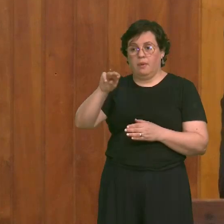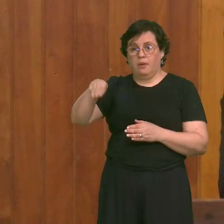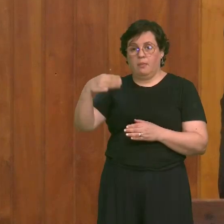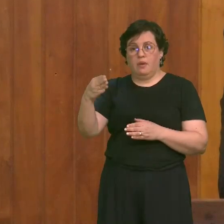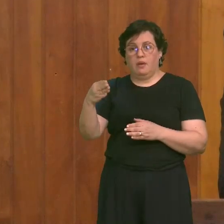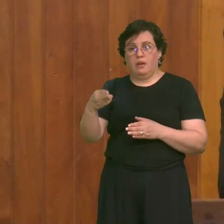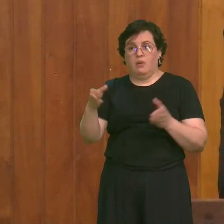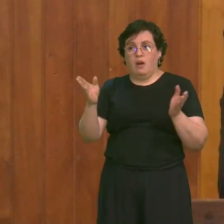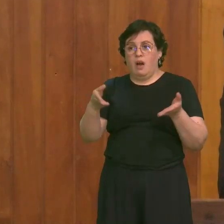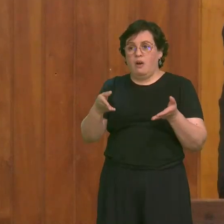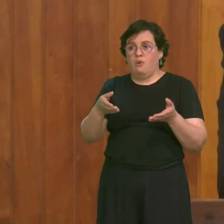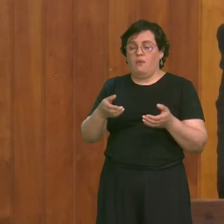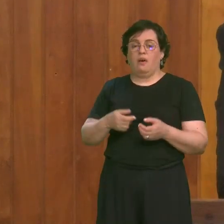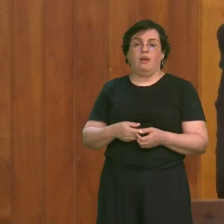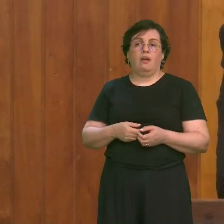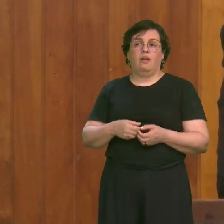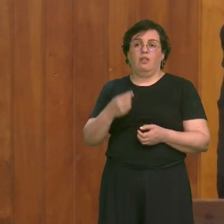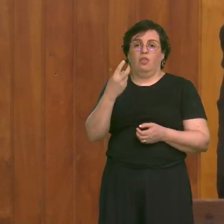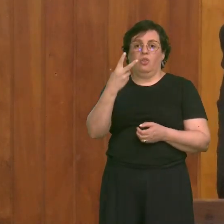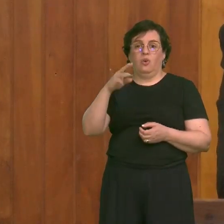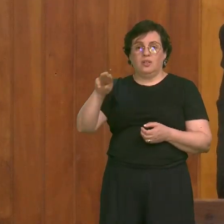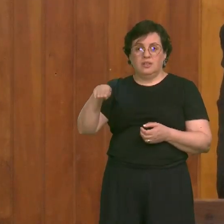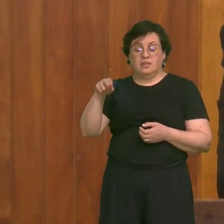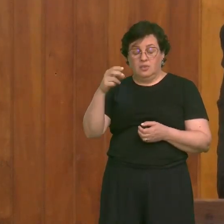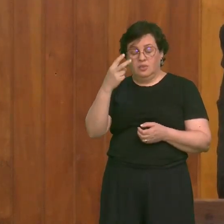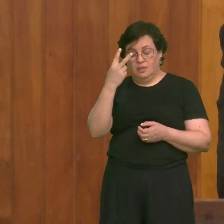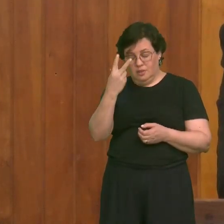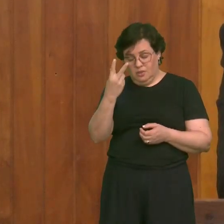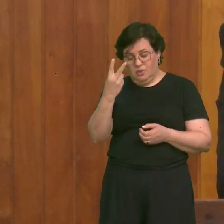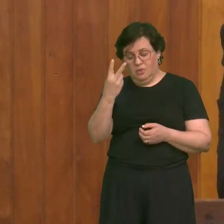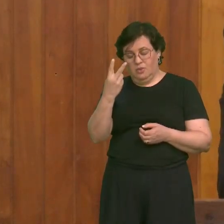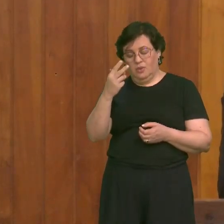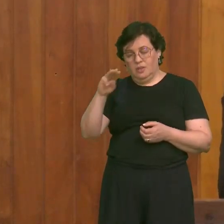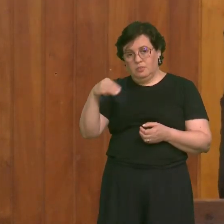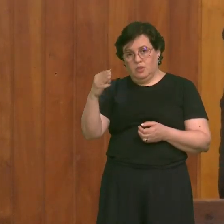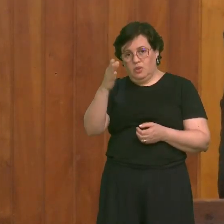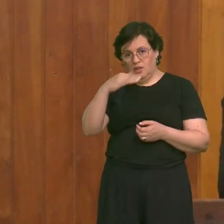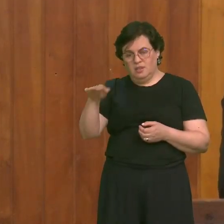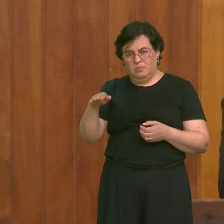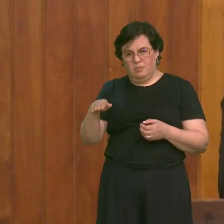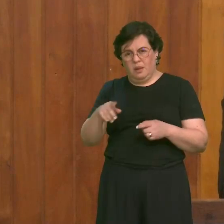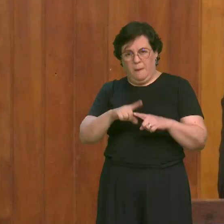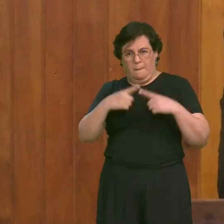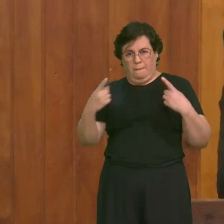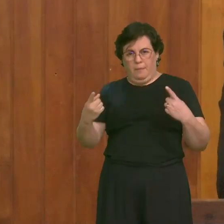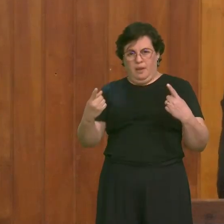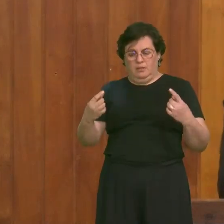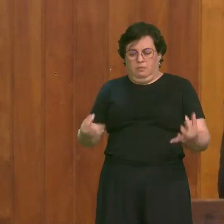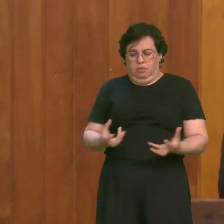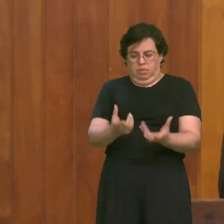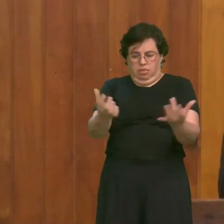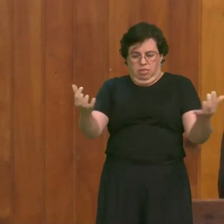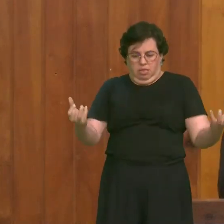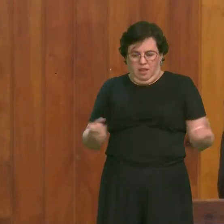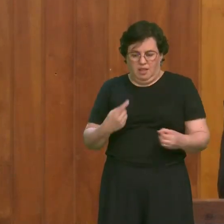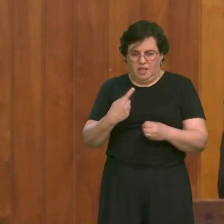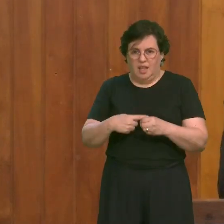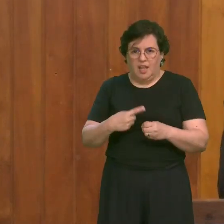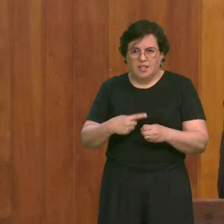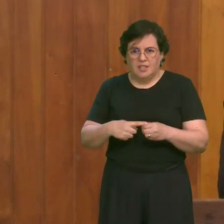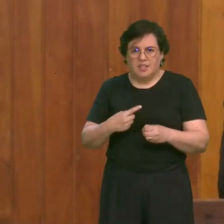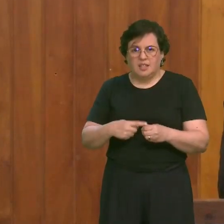não conserta não tem médico no posto de saúde tá tudo cheio de mato a cidade vem chefe de gabinete assessora ameaçar